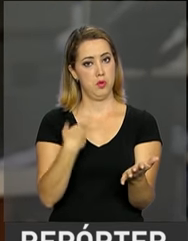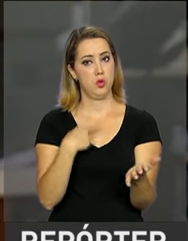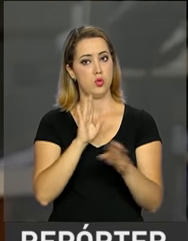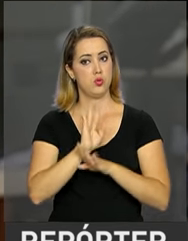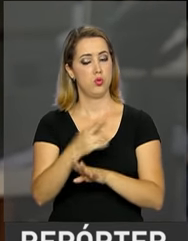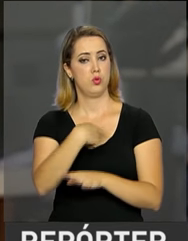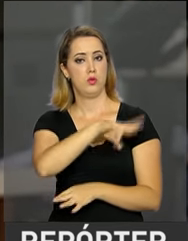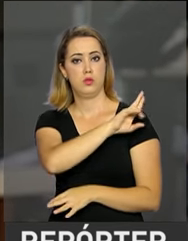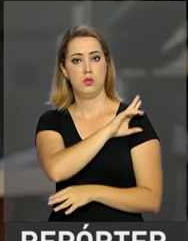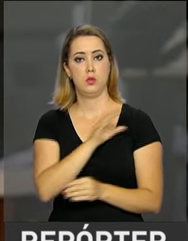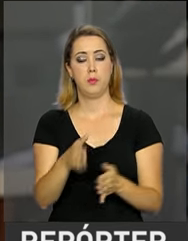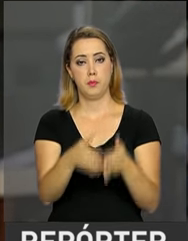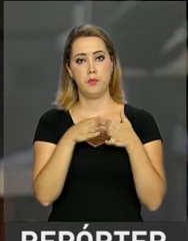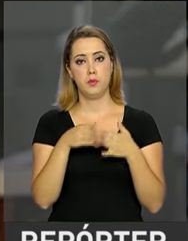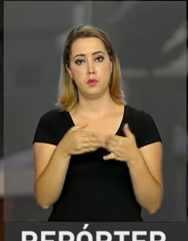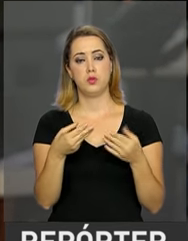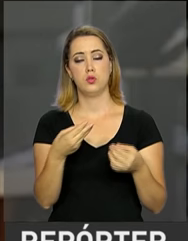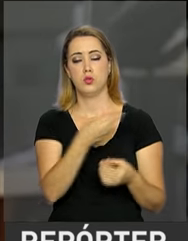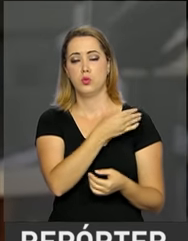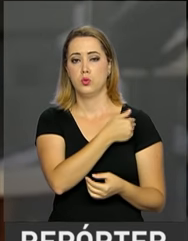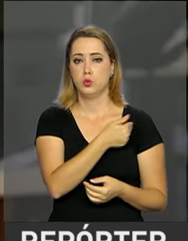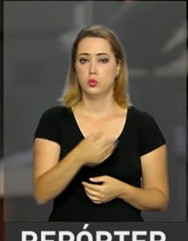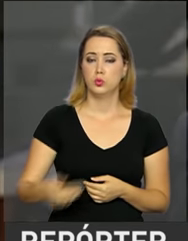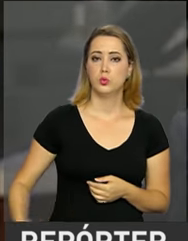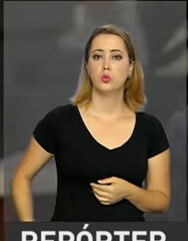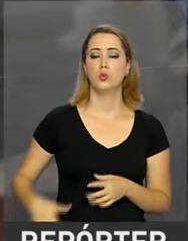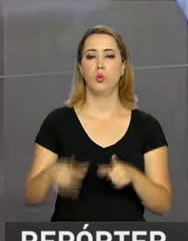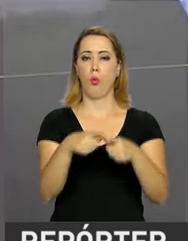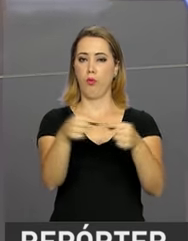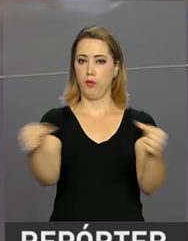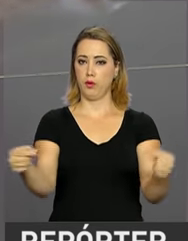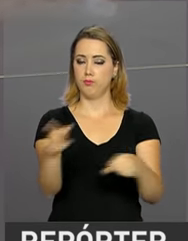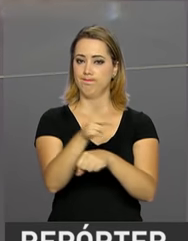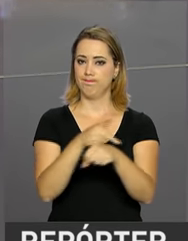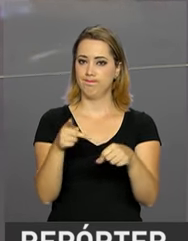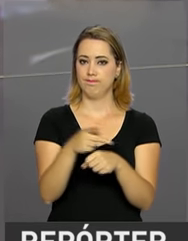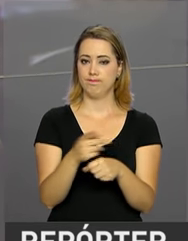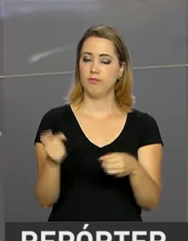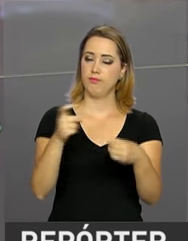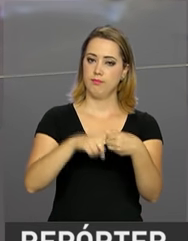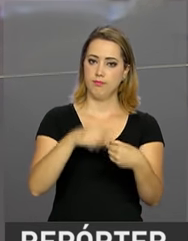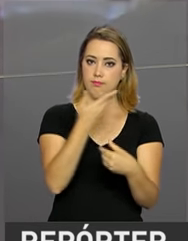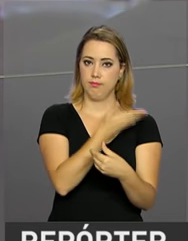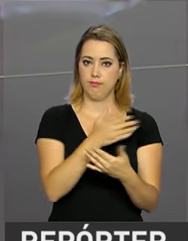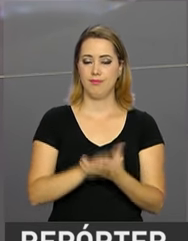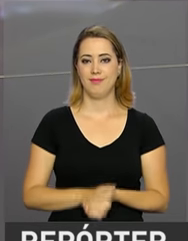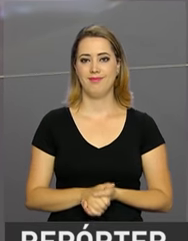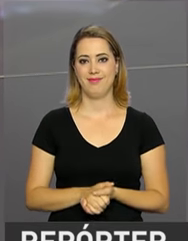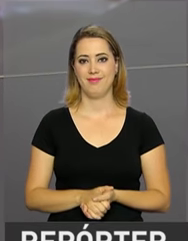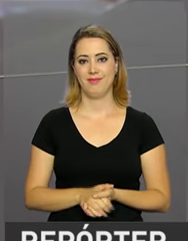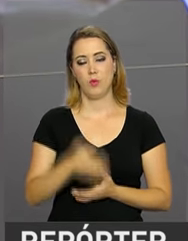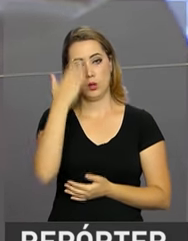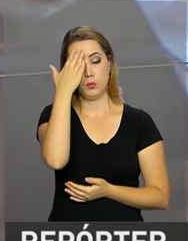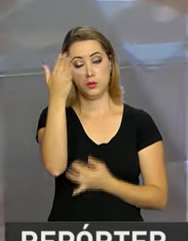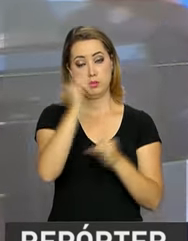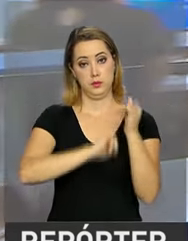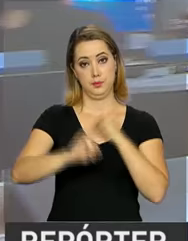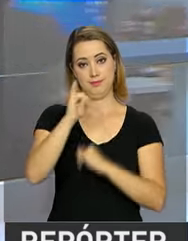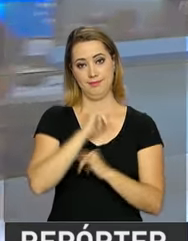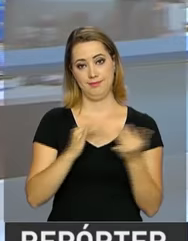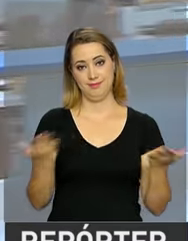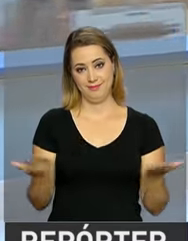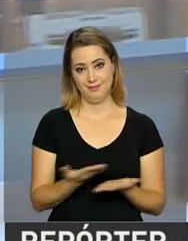solicitar a inscrição junto ao governo chidense. Eu volto com você aí em Brasília, Roberto. Está certo, José Luiz, muito obrigado pelas